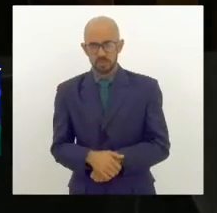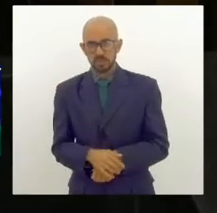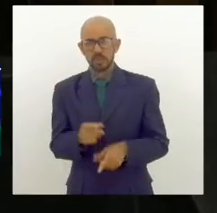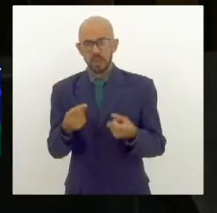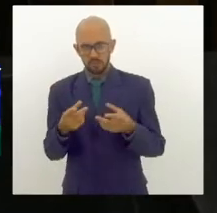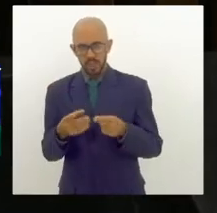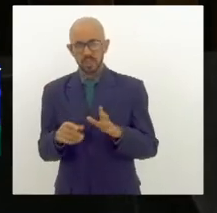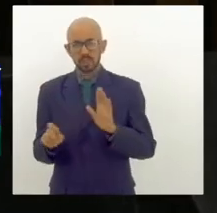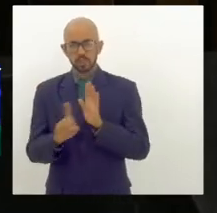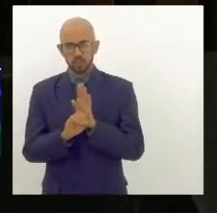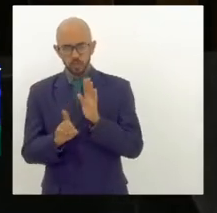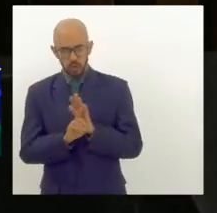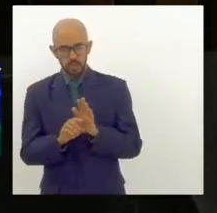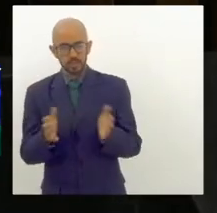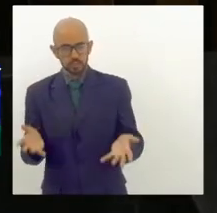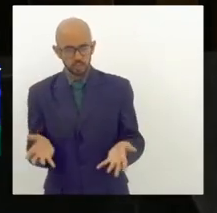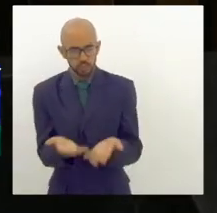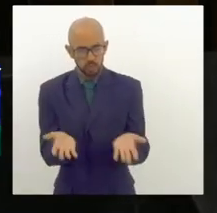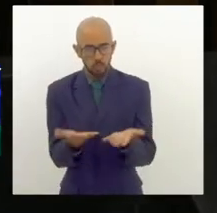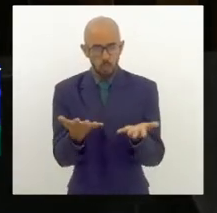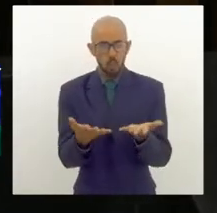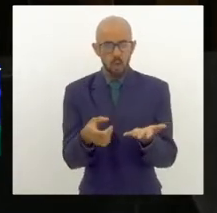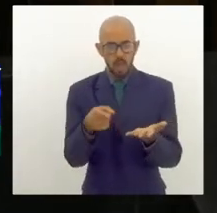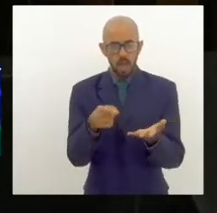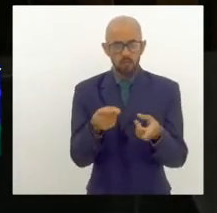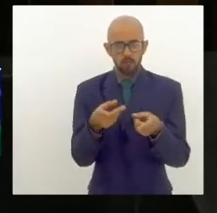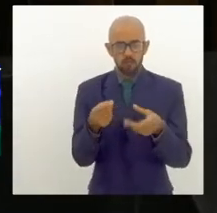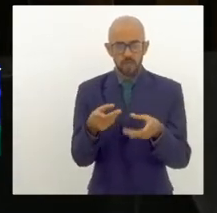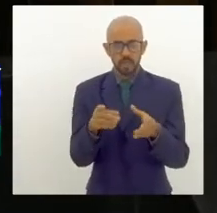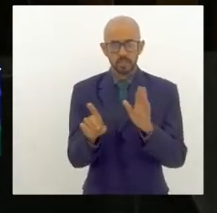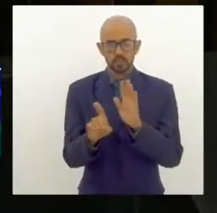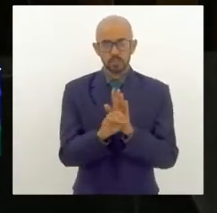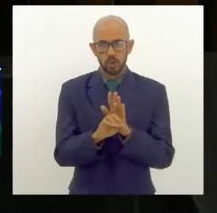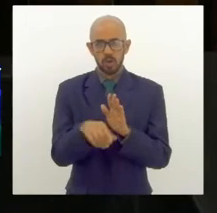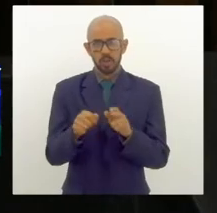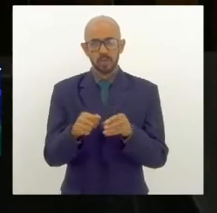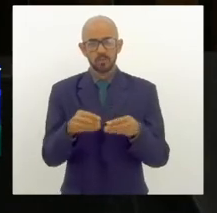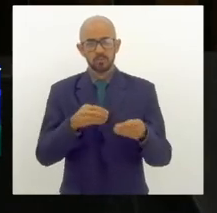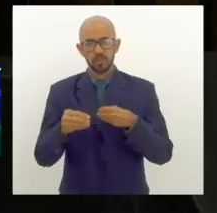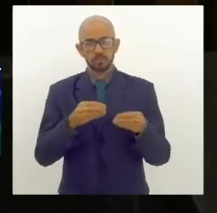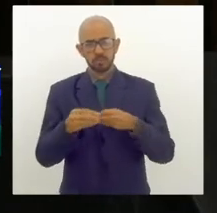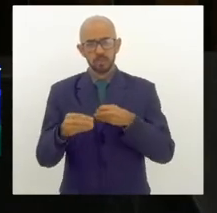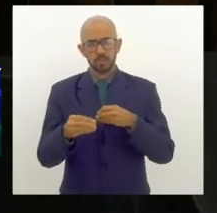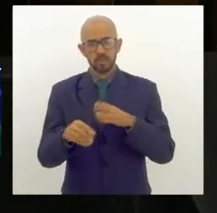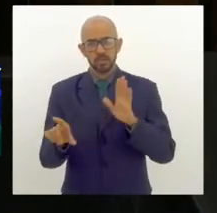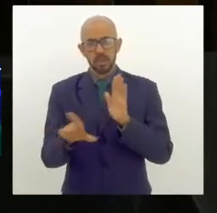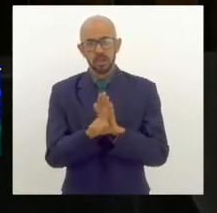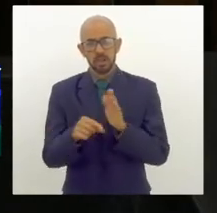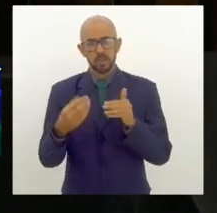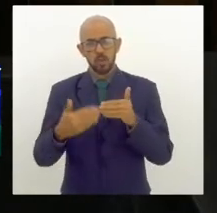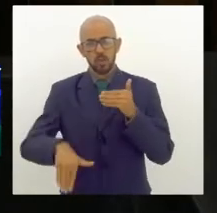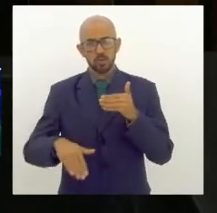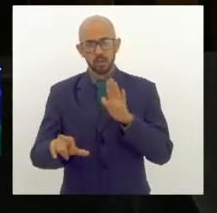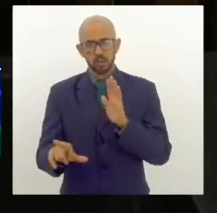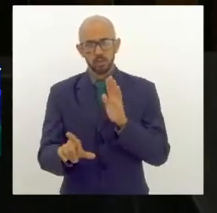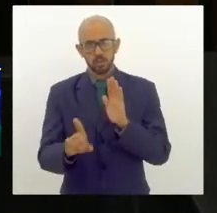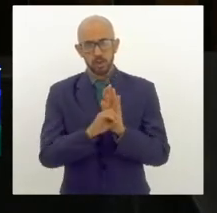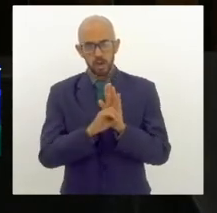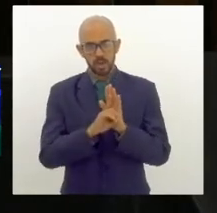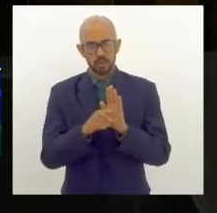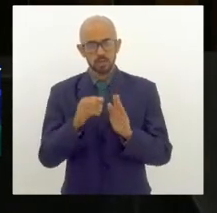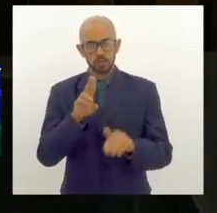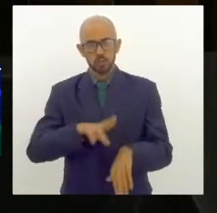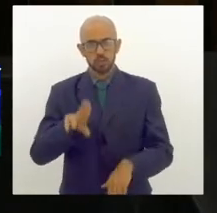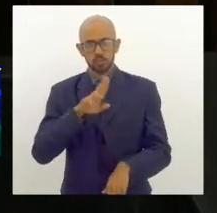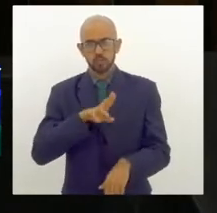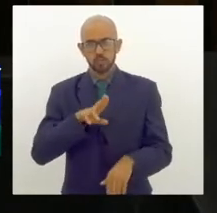Legislativa estimula o uso de droga, a descriminalização da lei antidrogas, a flexibilização da lei antidrogas e o consumo através